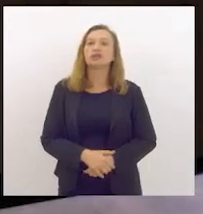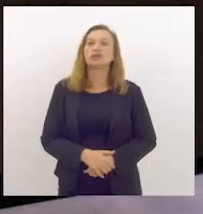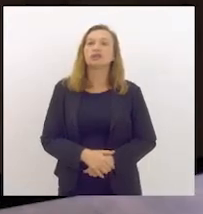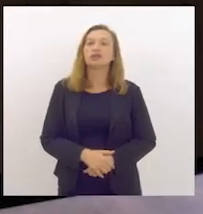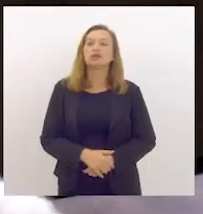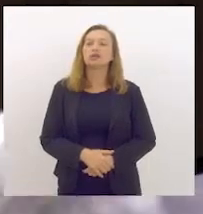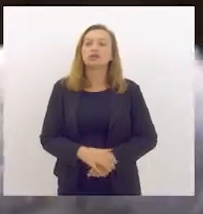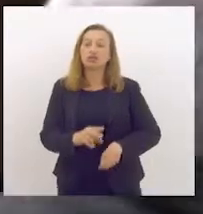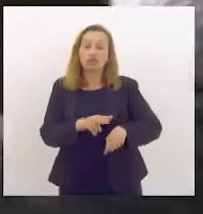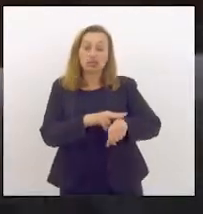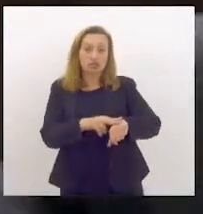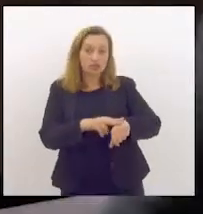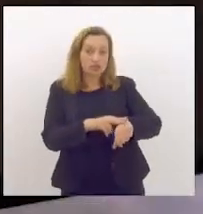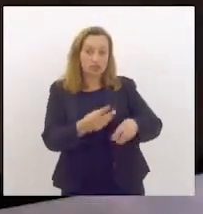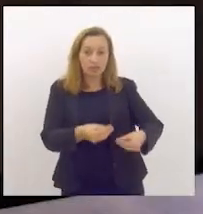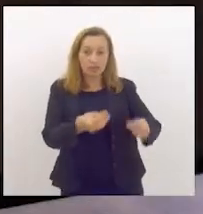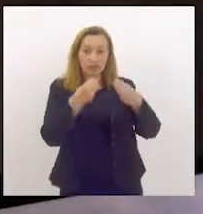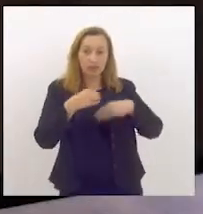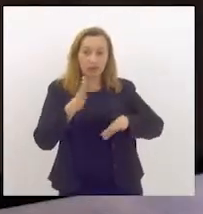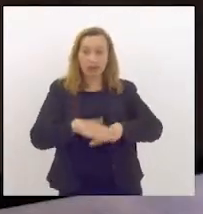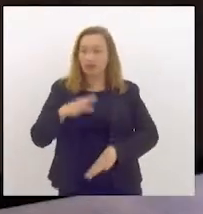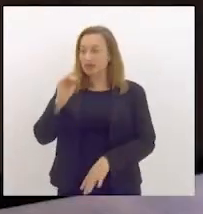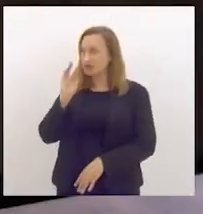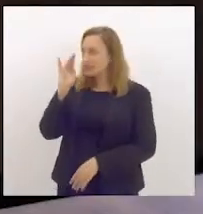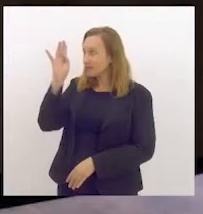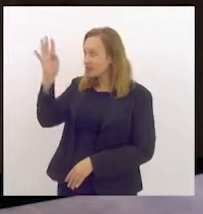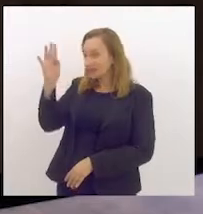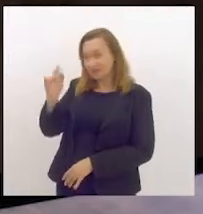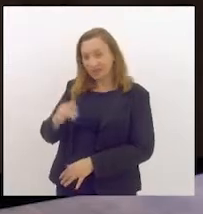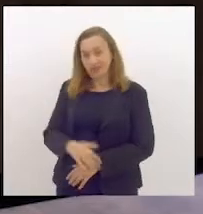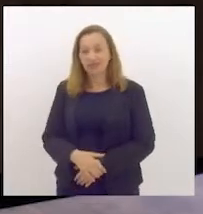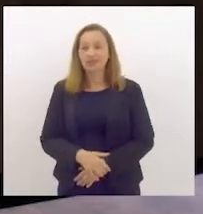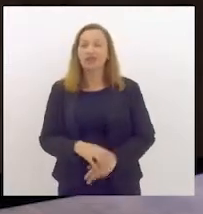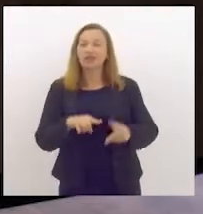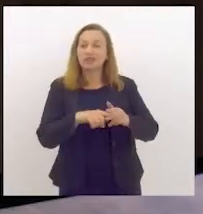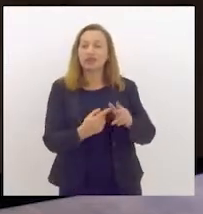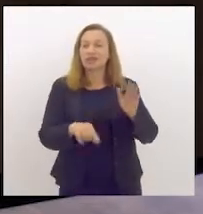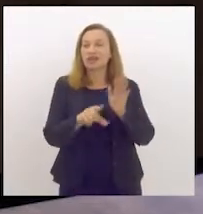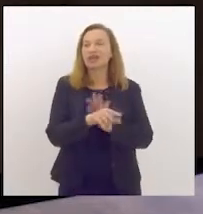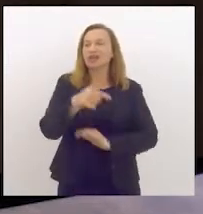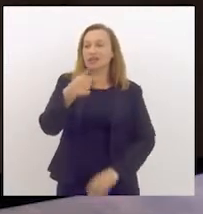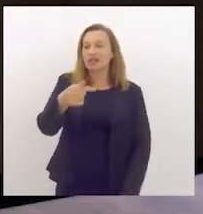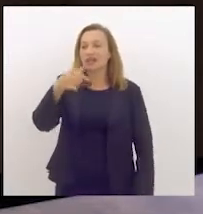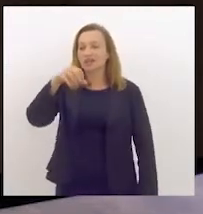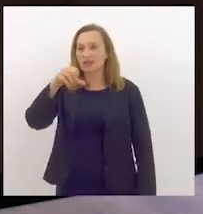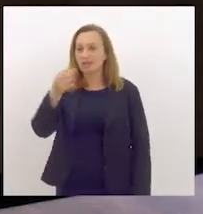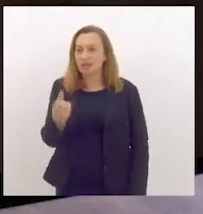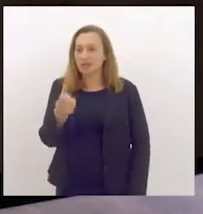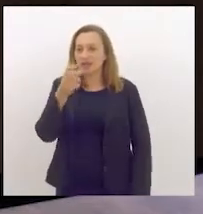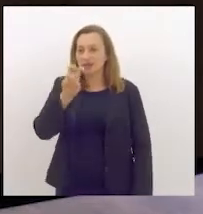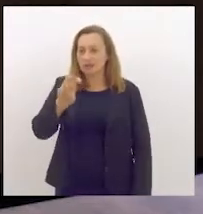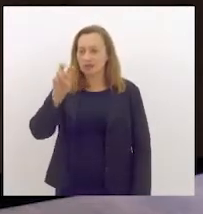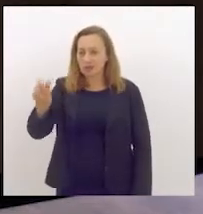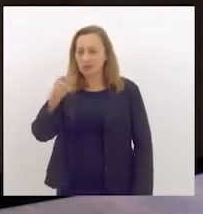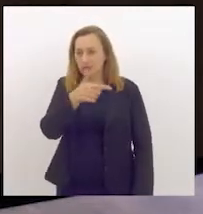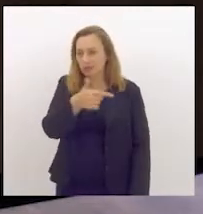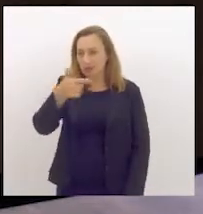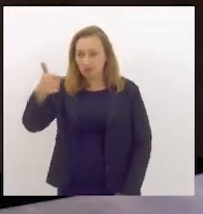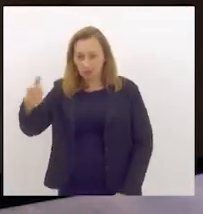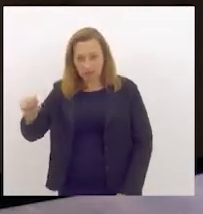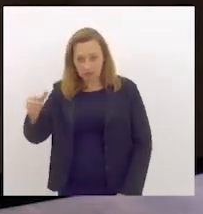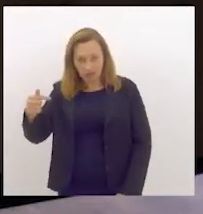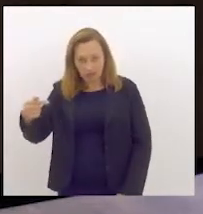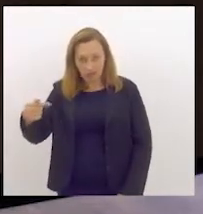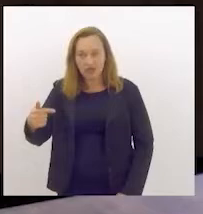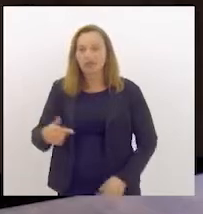verde Para nos trazer mais esperança que altera a lei 7655 de